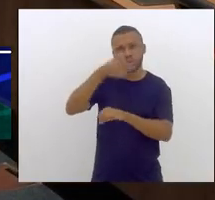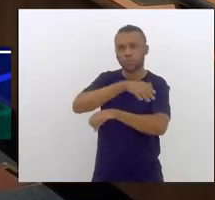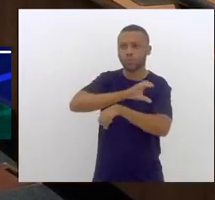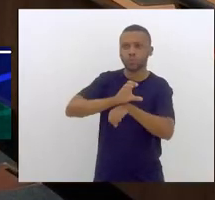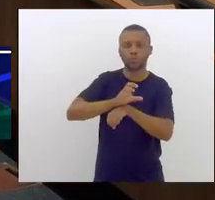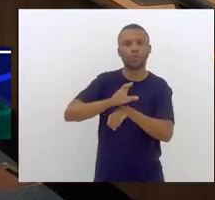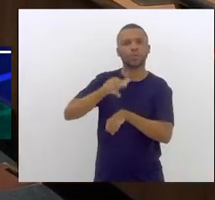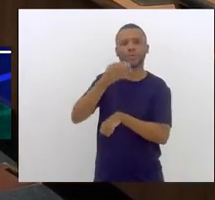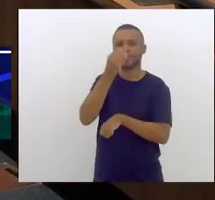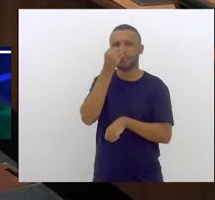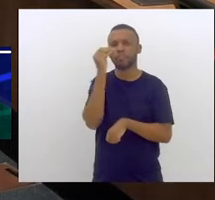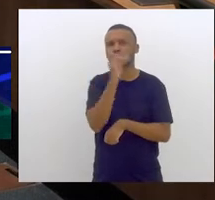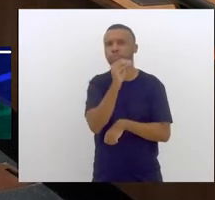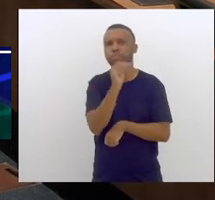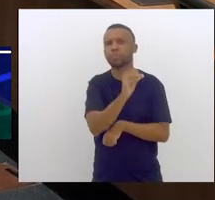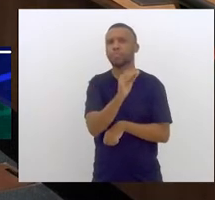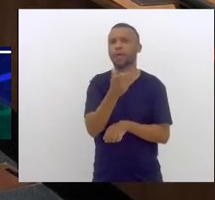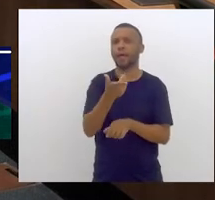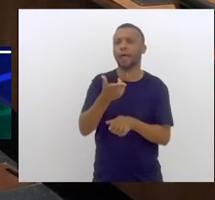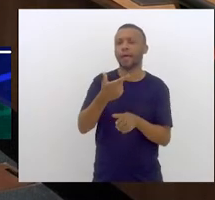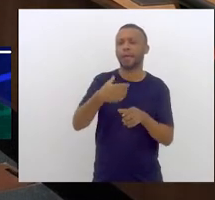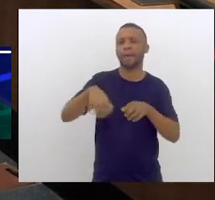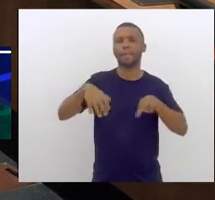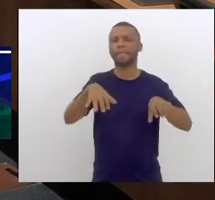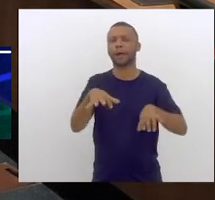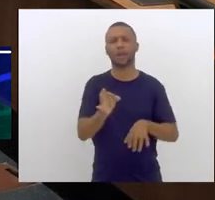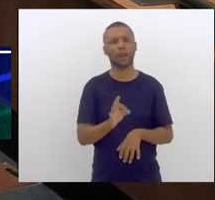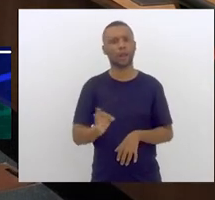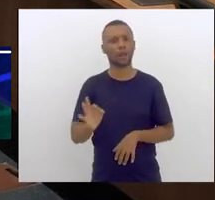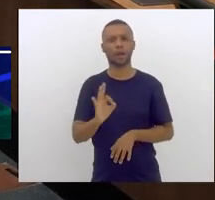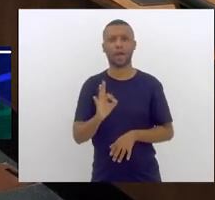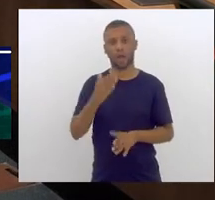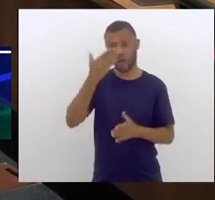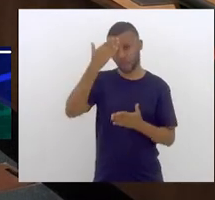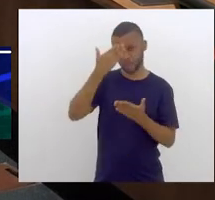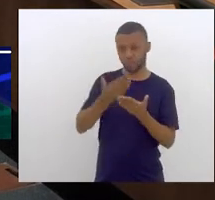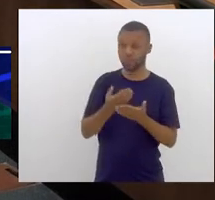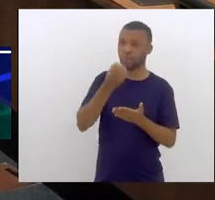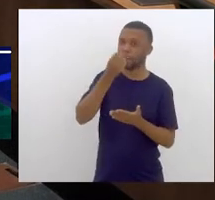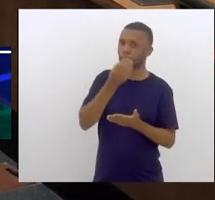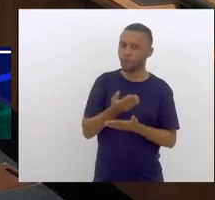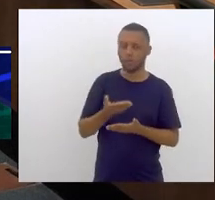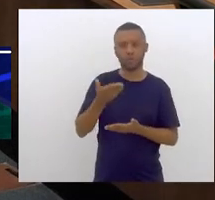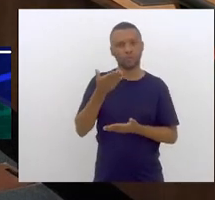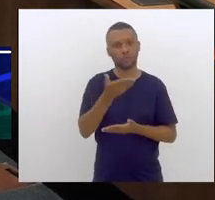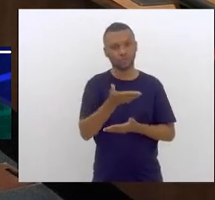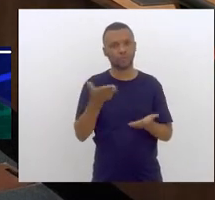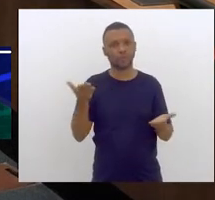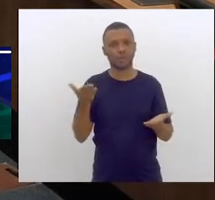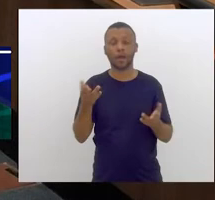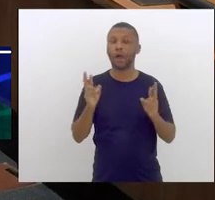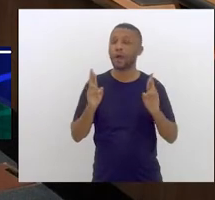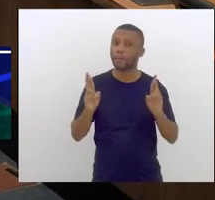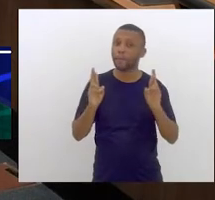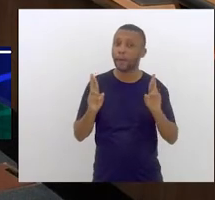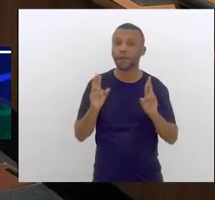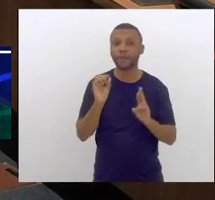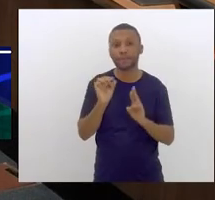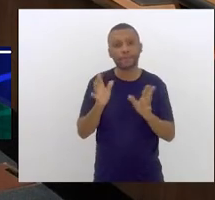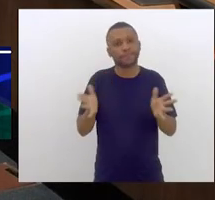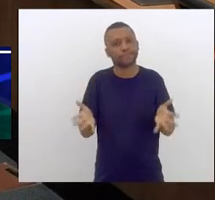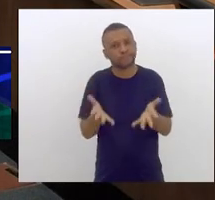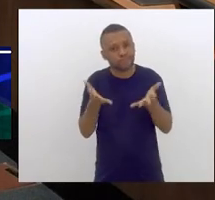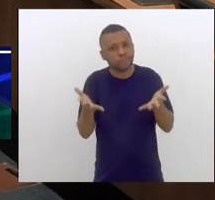nem desprezado, nem separado. Então, acho que foi muita felicidade sua. Espero que isso